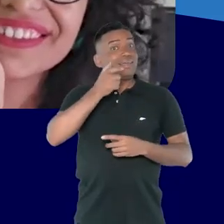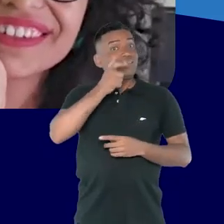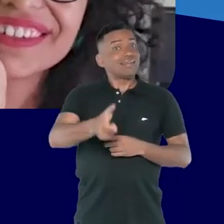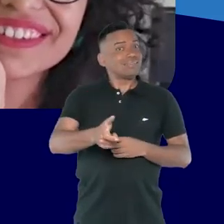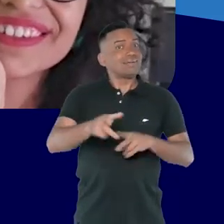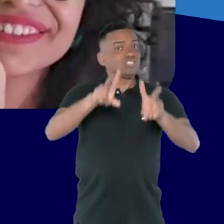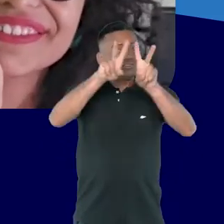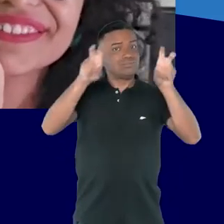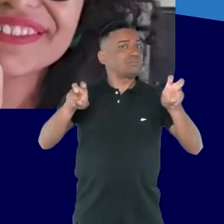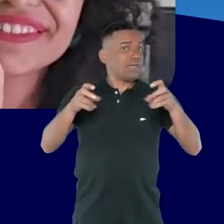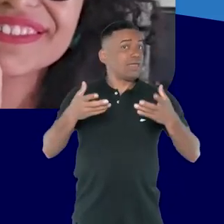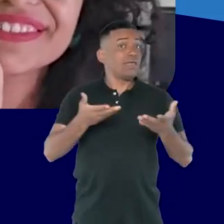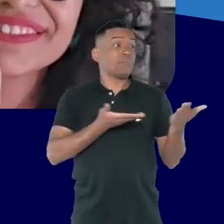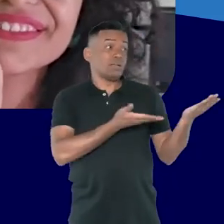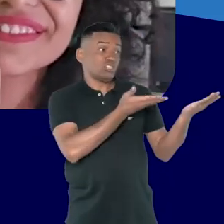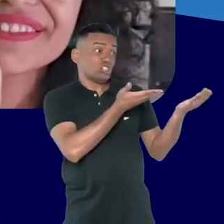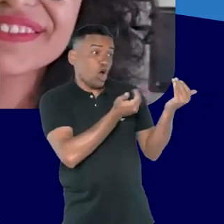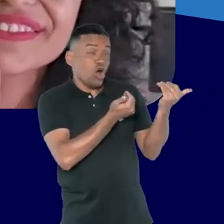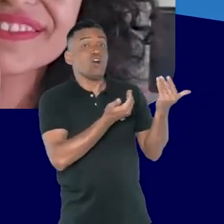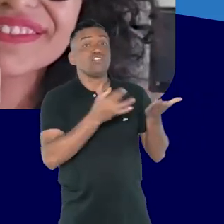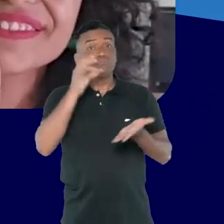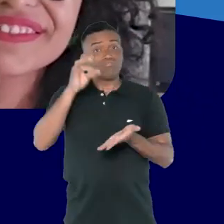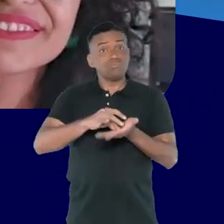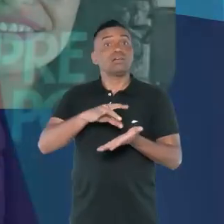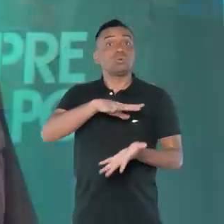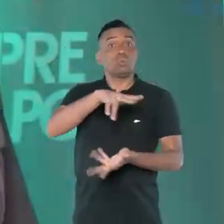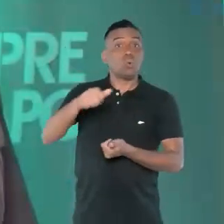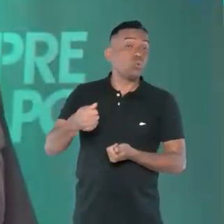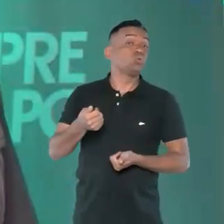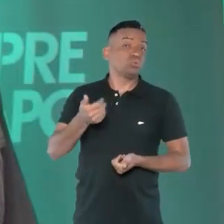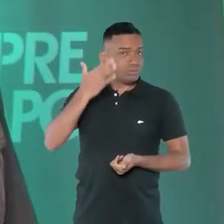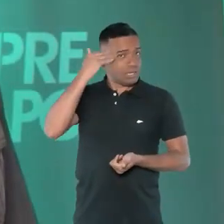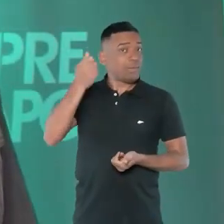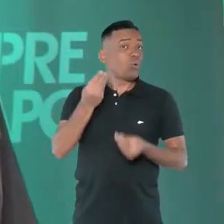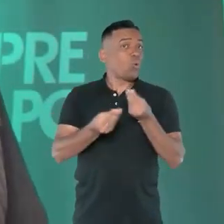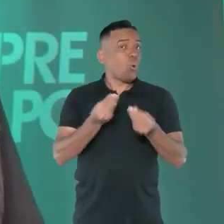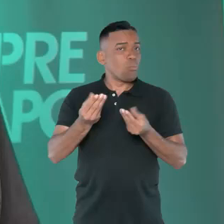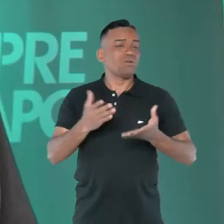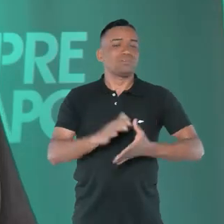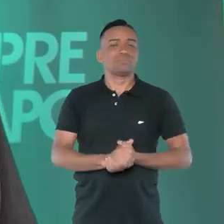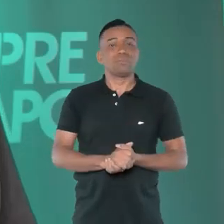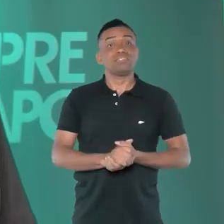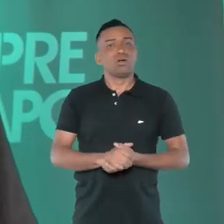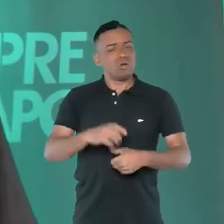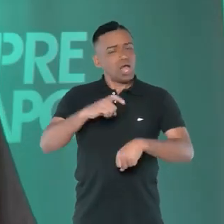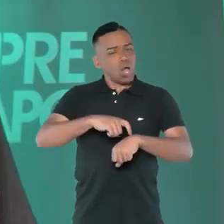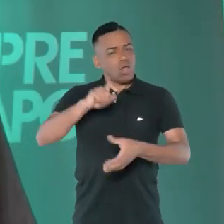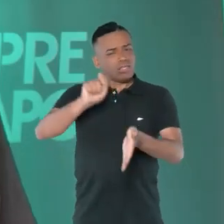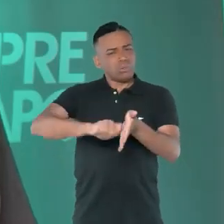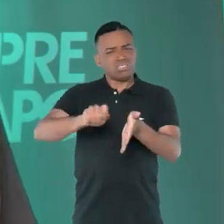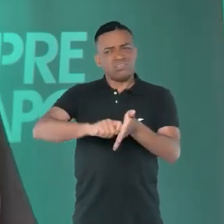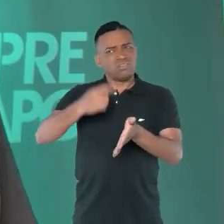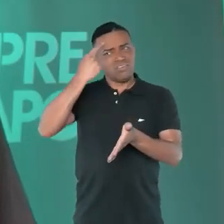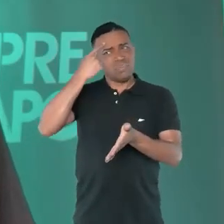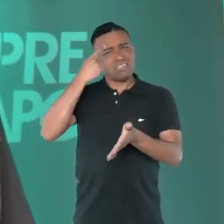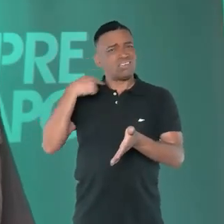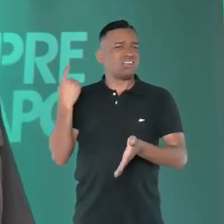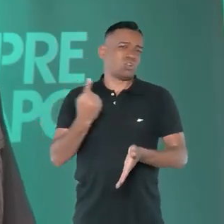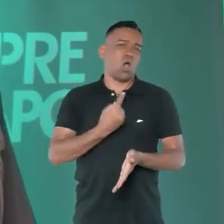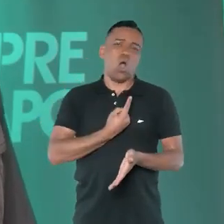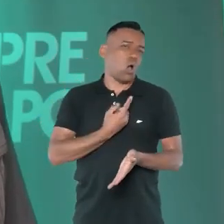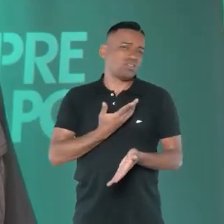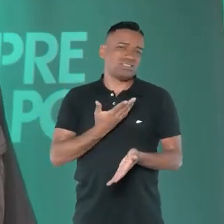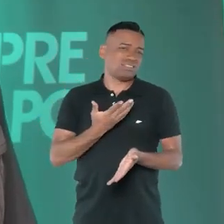é um assunto interessante, que é importante os jovens tratarem e terem conhecimento no mundo real também, né? E quando